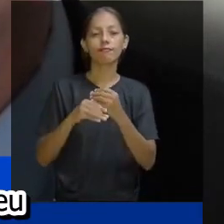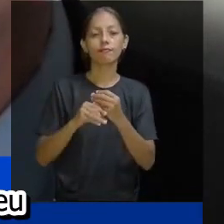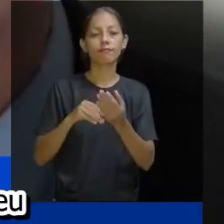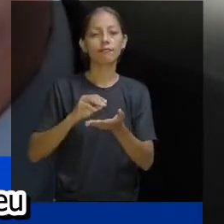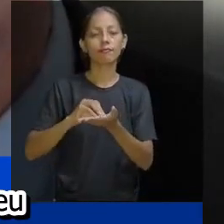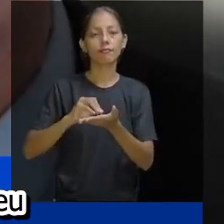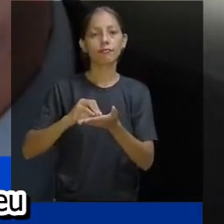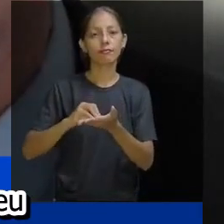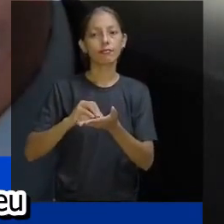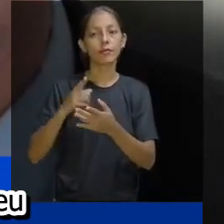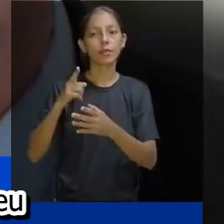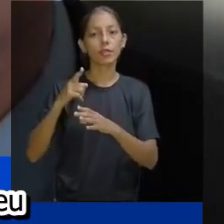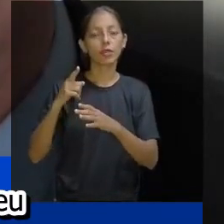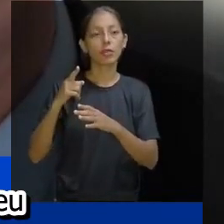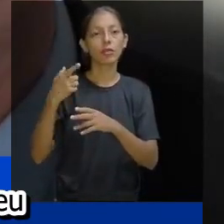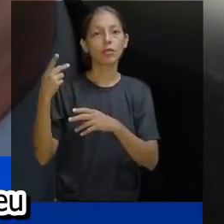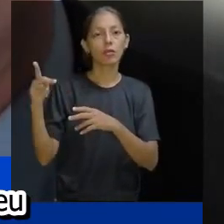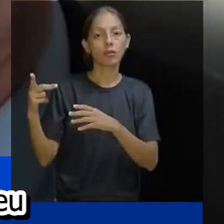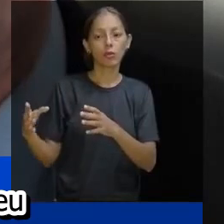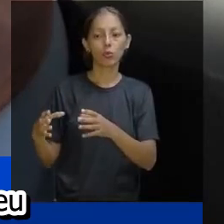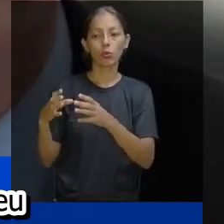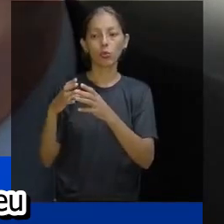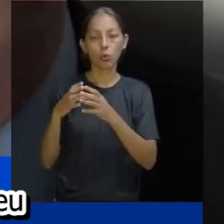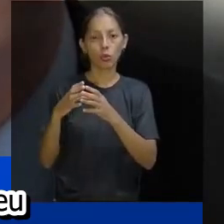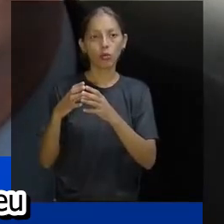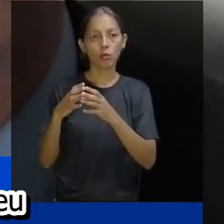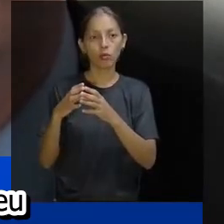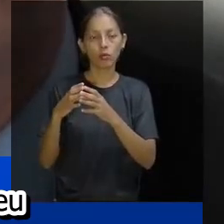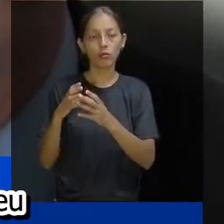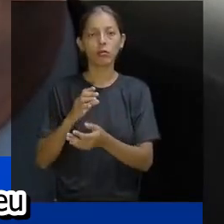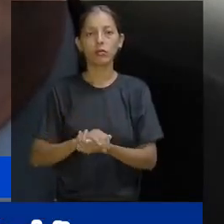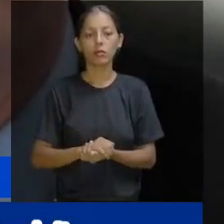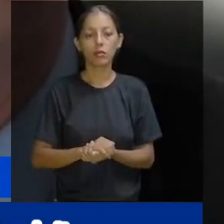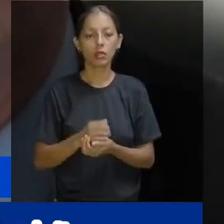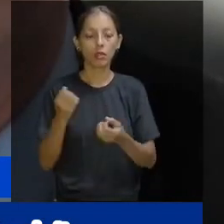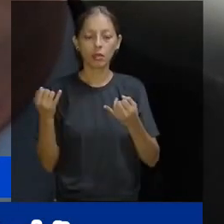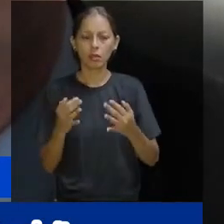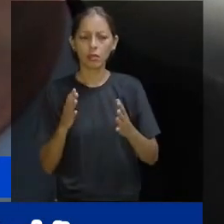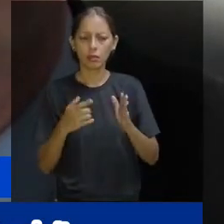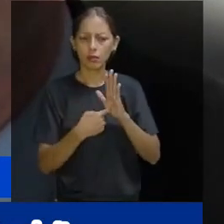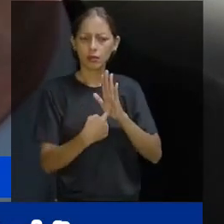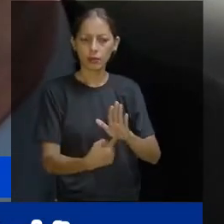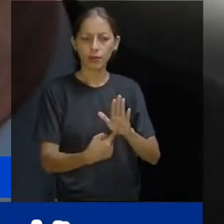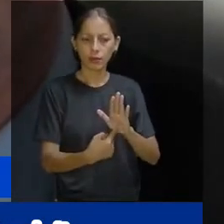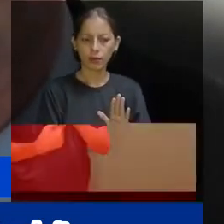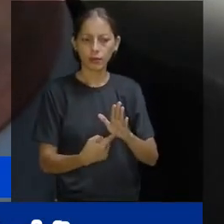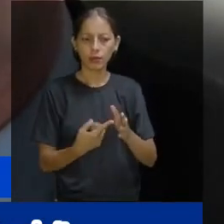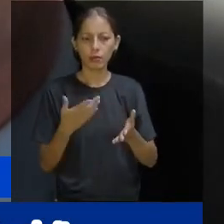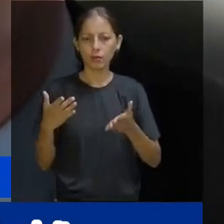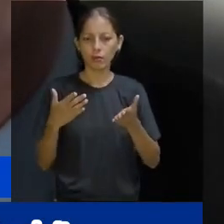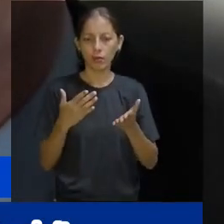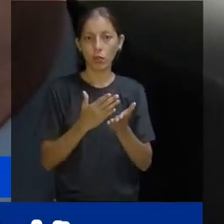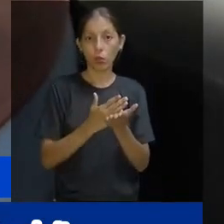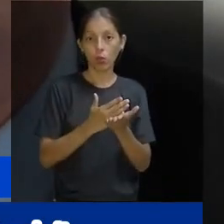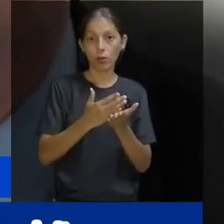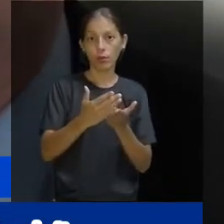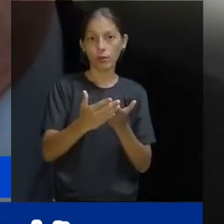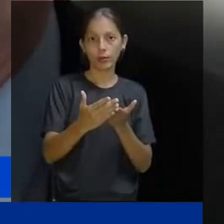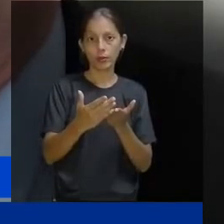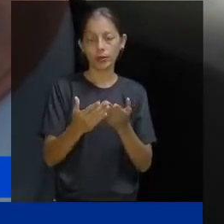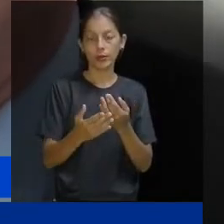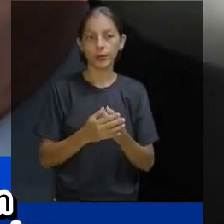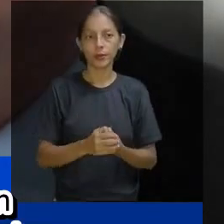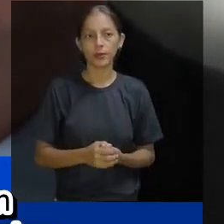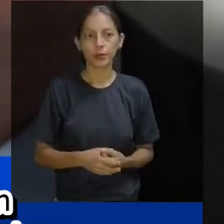partido Solidariedade defendeu as seguintes preliminares de incompetência, de inépcia da petição inicial e de inadequação da via